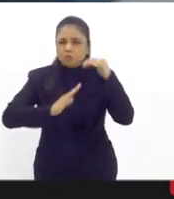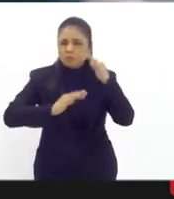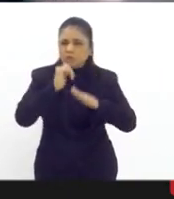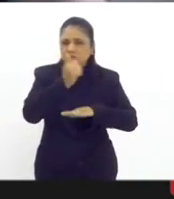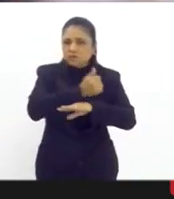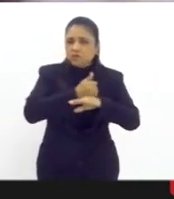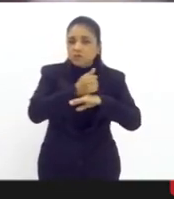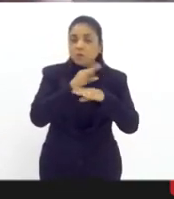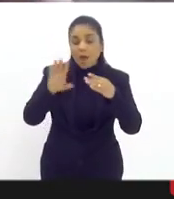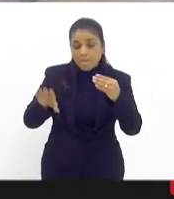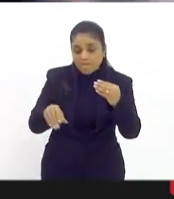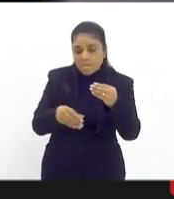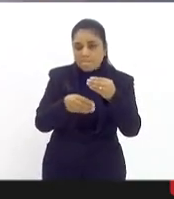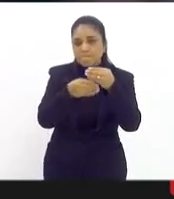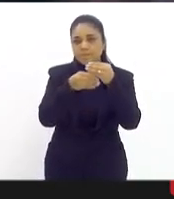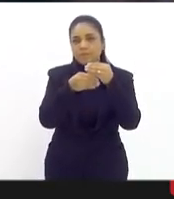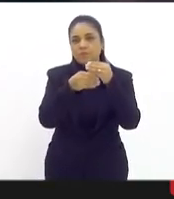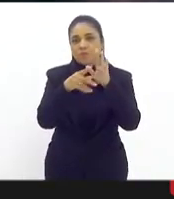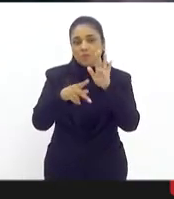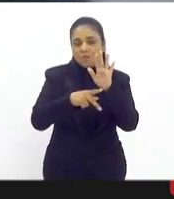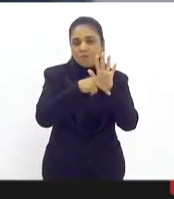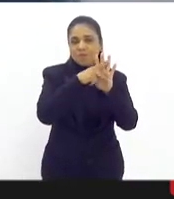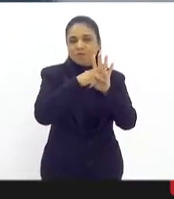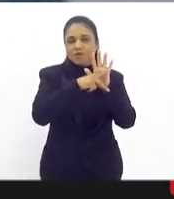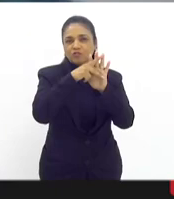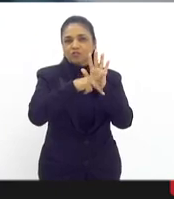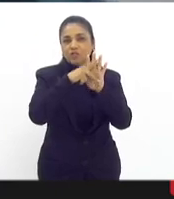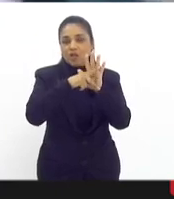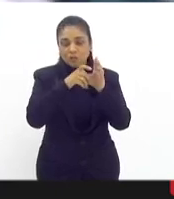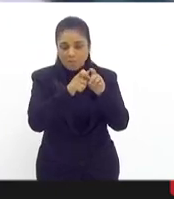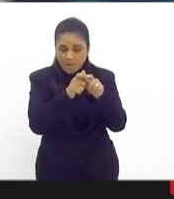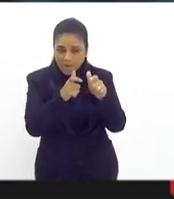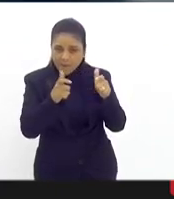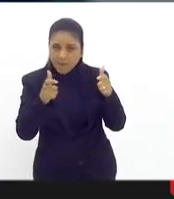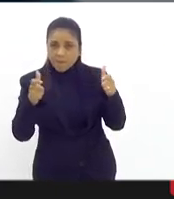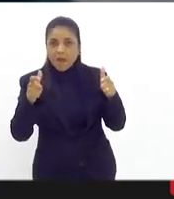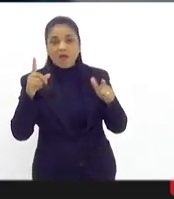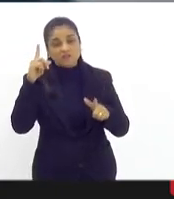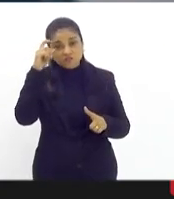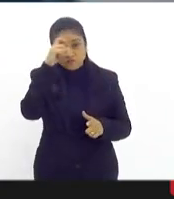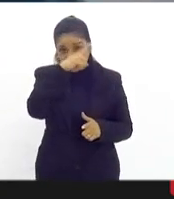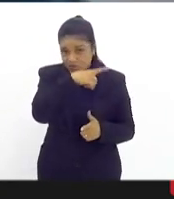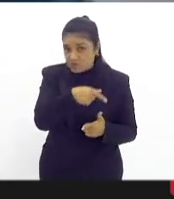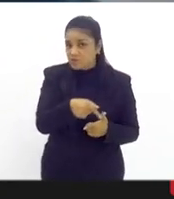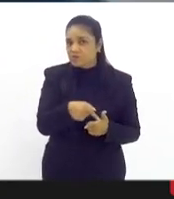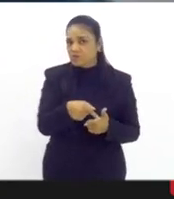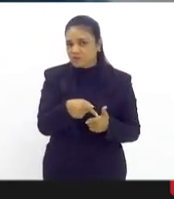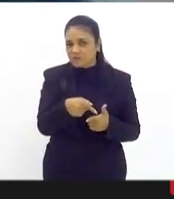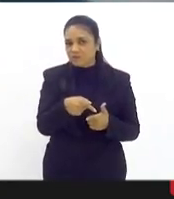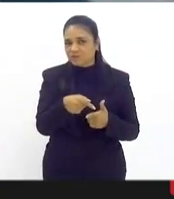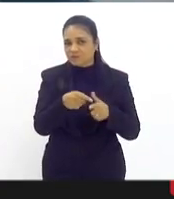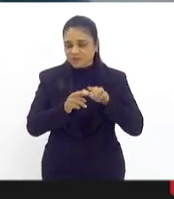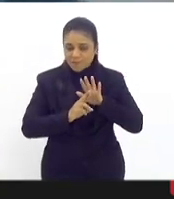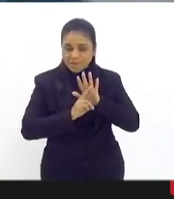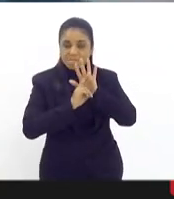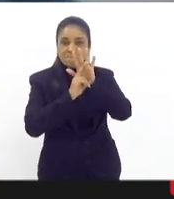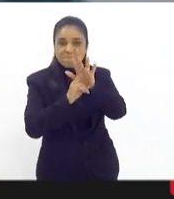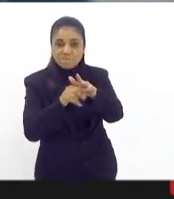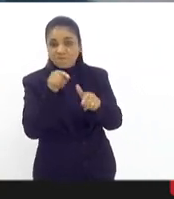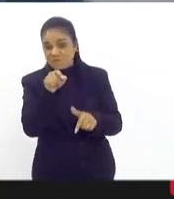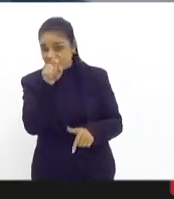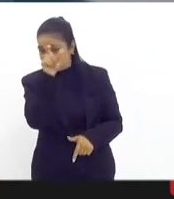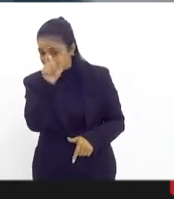para complementar um projeto muito mais amplo, muito mais difícil, que é esse que você está dando nó em pingo